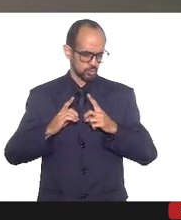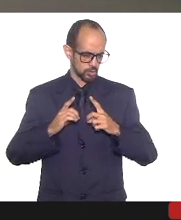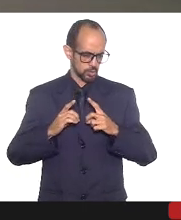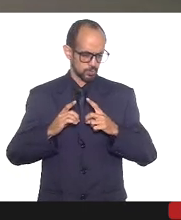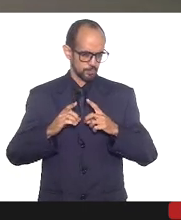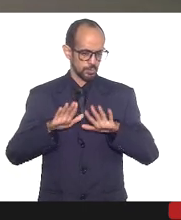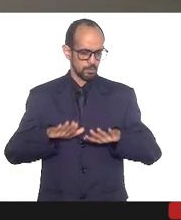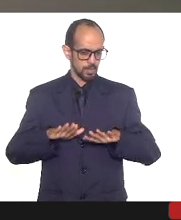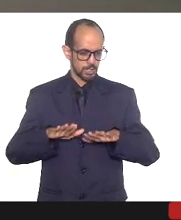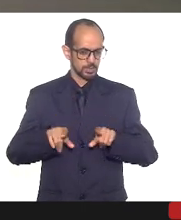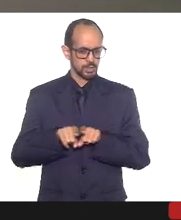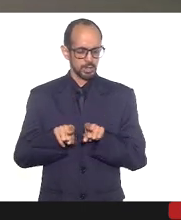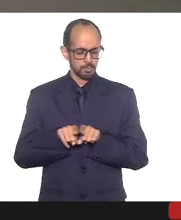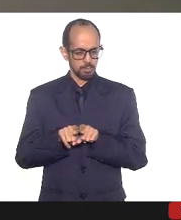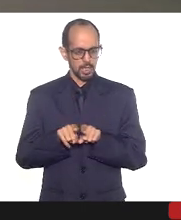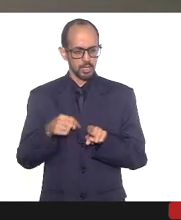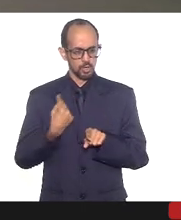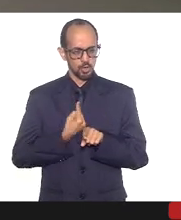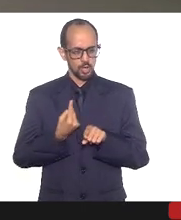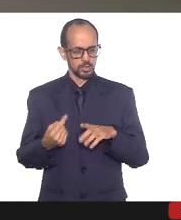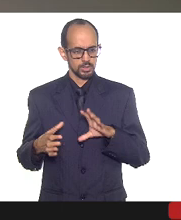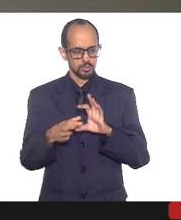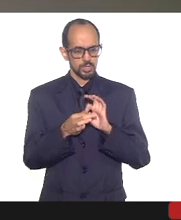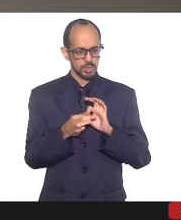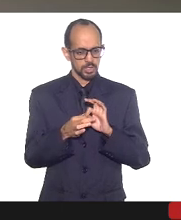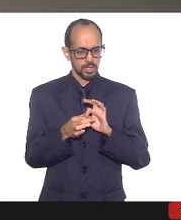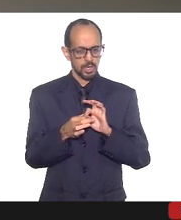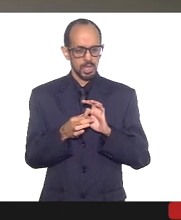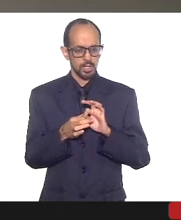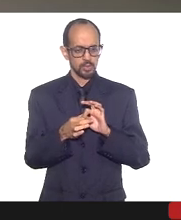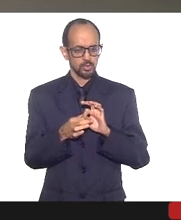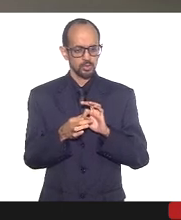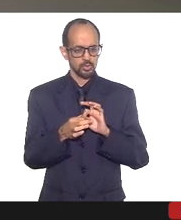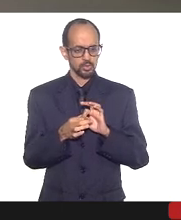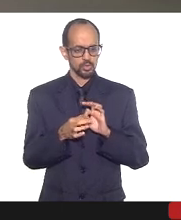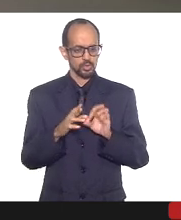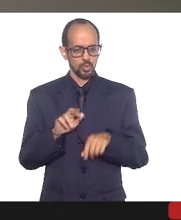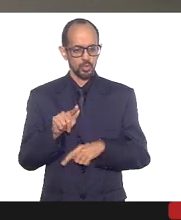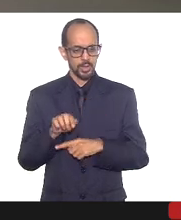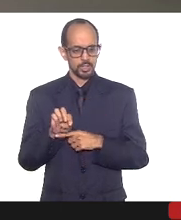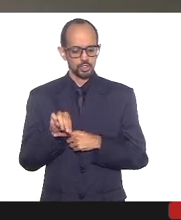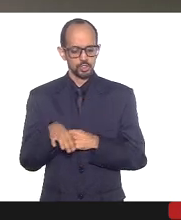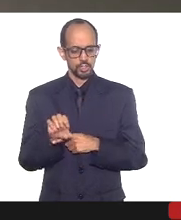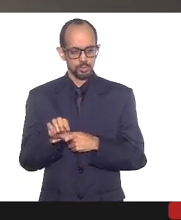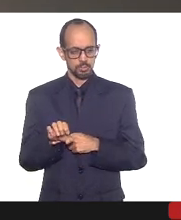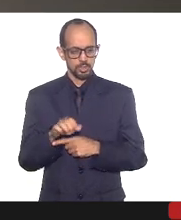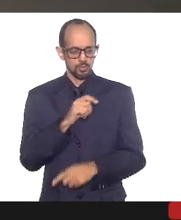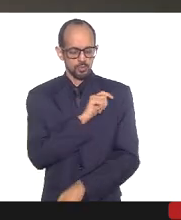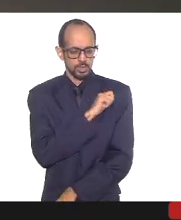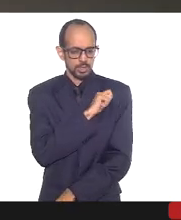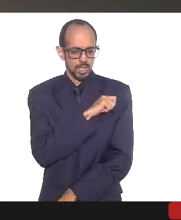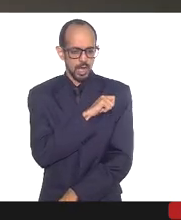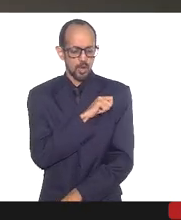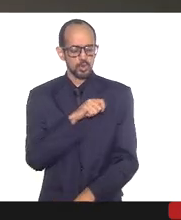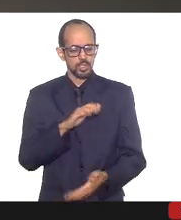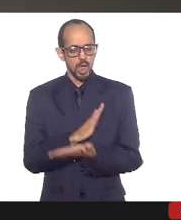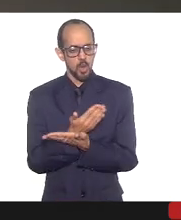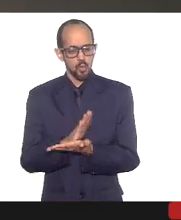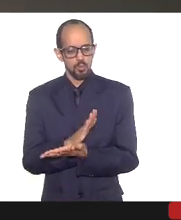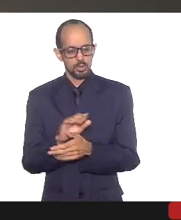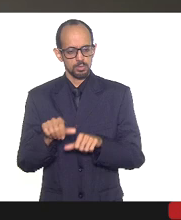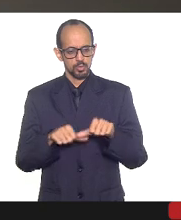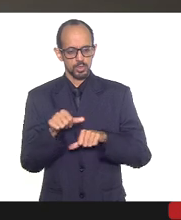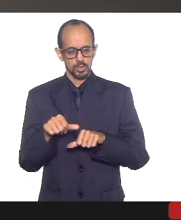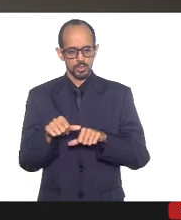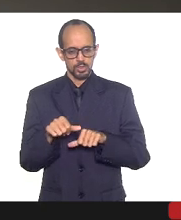a gente está atrelado nesse momento, sim, com a questão da adesão do novo regime de recuperação fiscal, e algumas mudanças. Então, por exemplo, qualquer